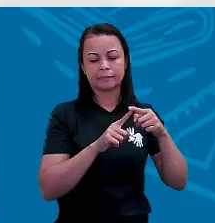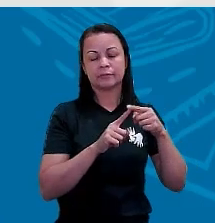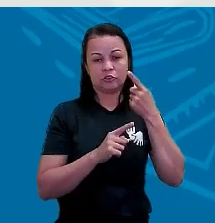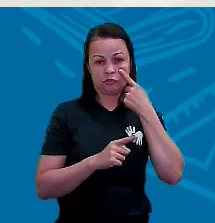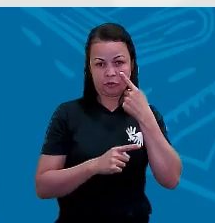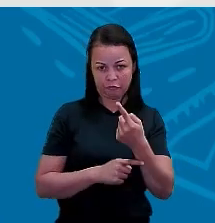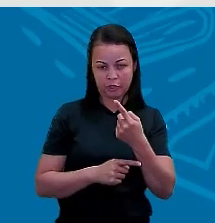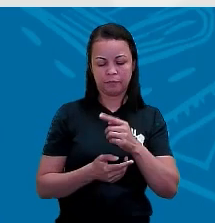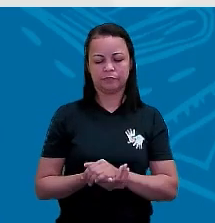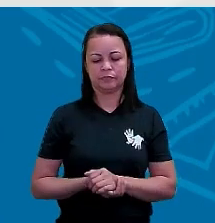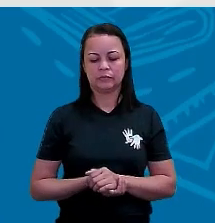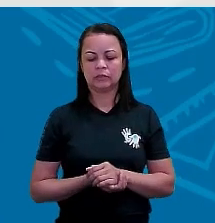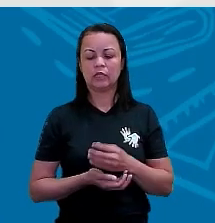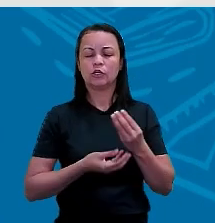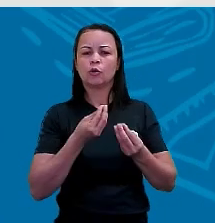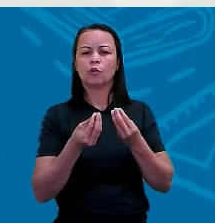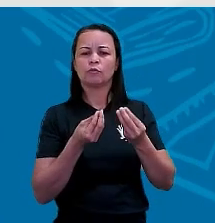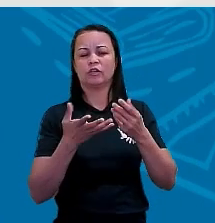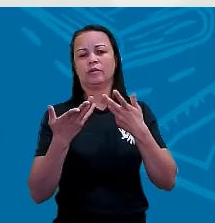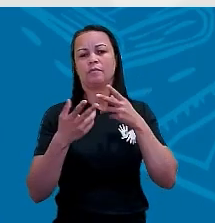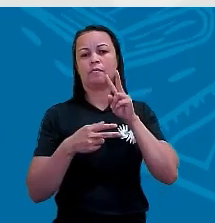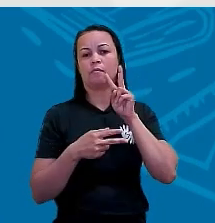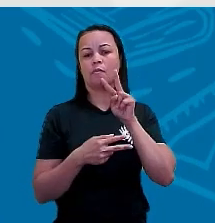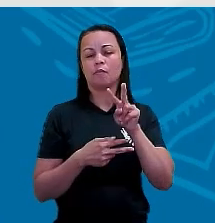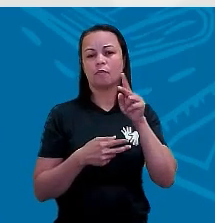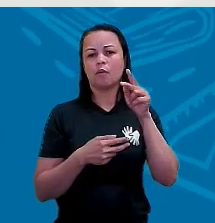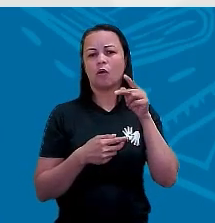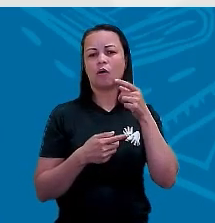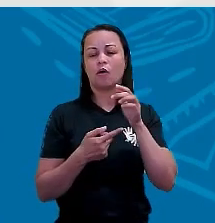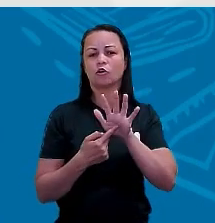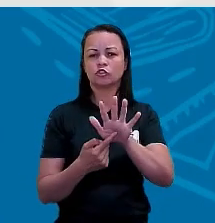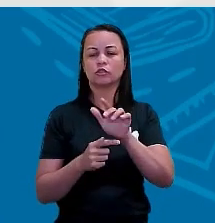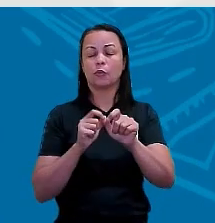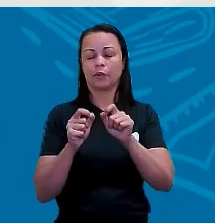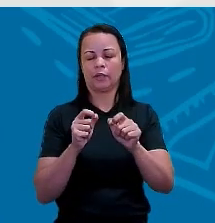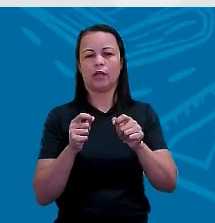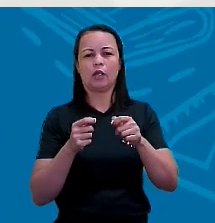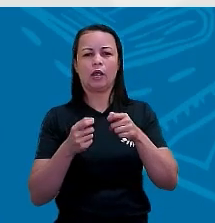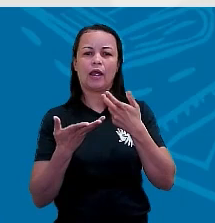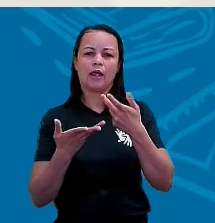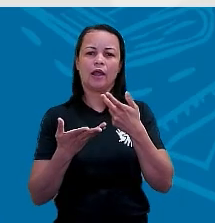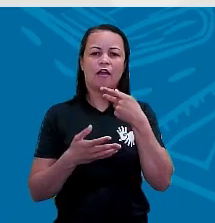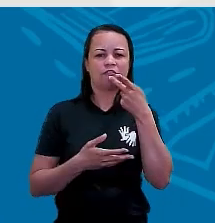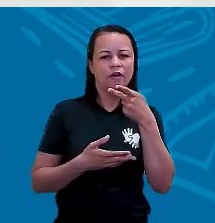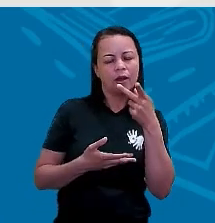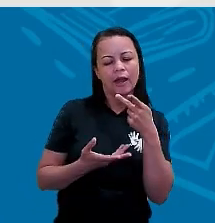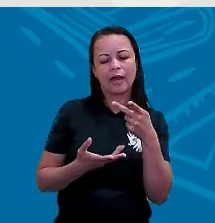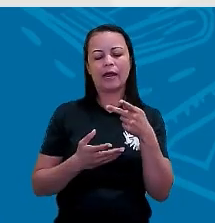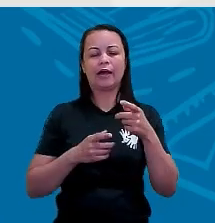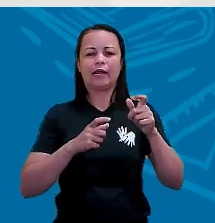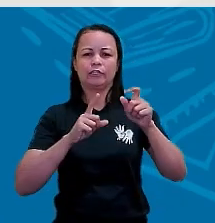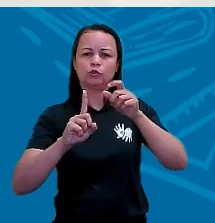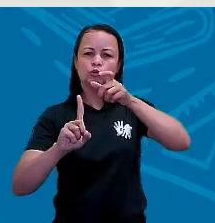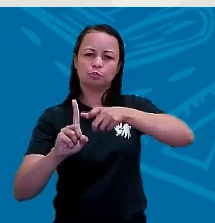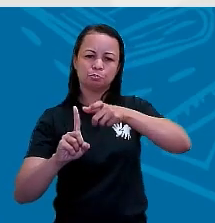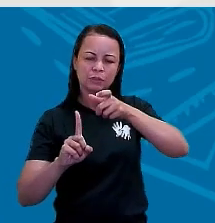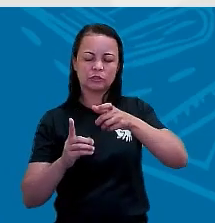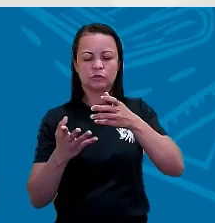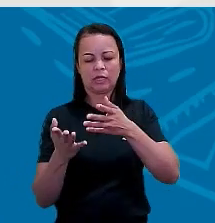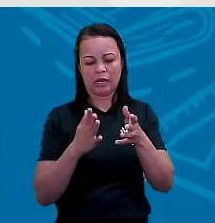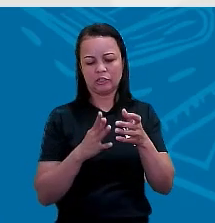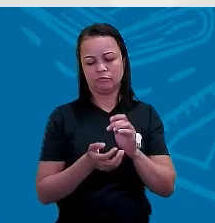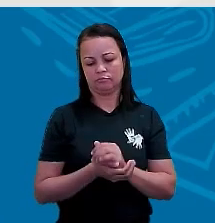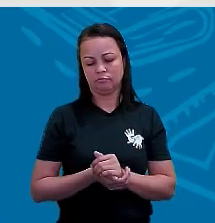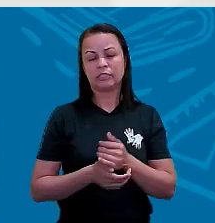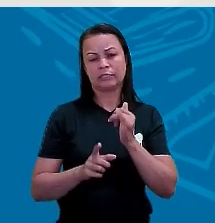E formas, que mostram os diálogos dos personagens, tá? Possui elemento básico de narrativa, tais